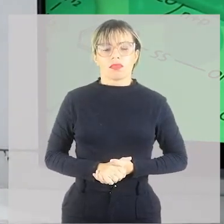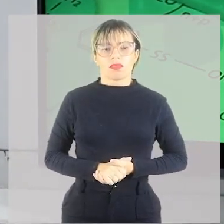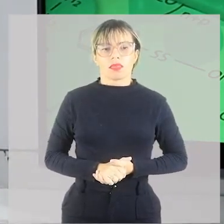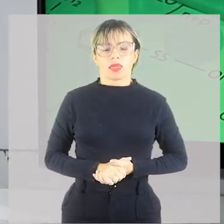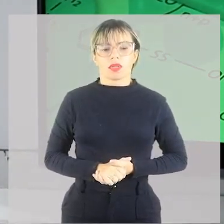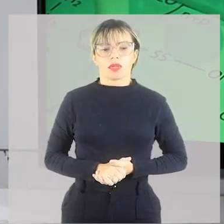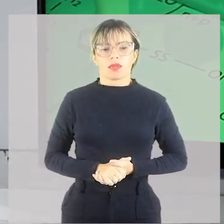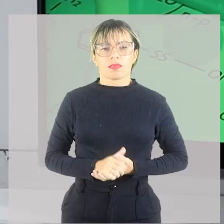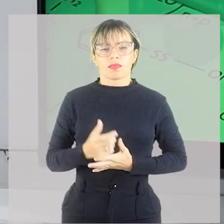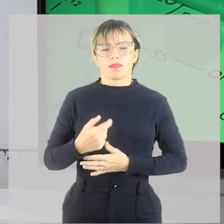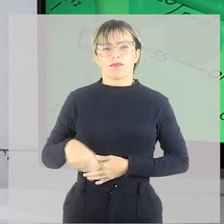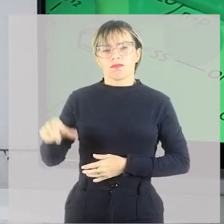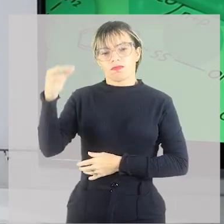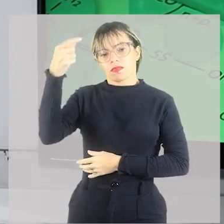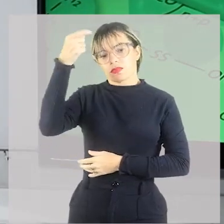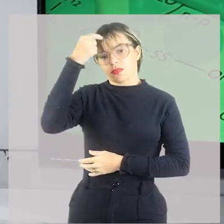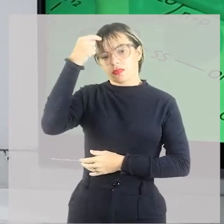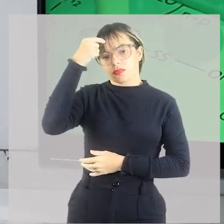Vamos